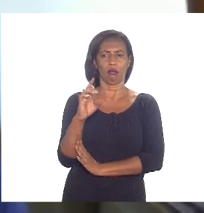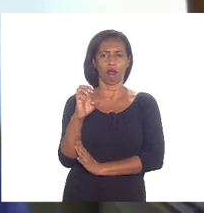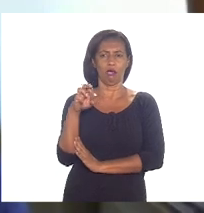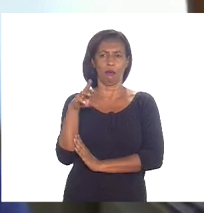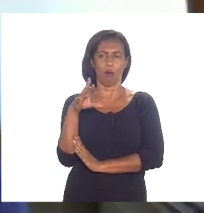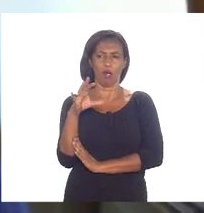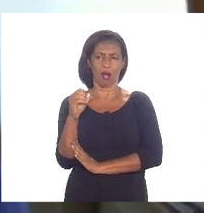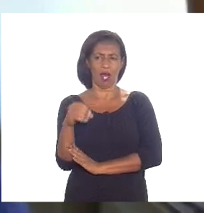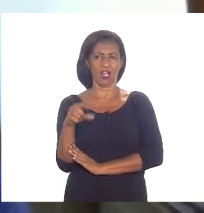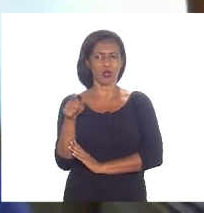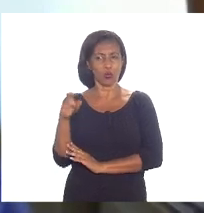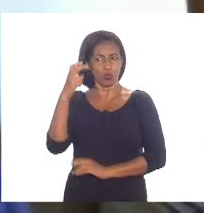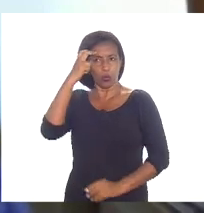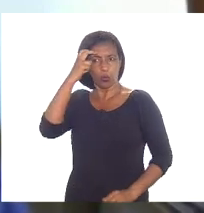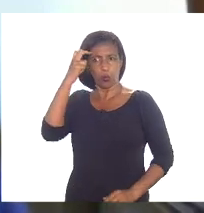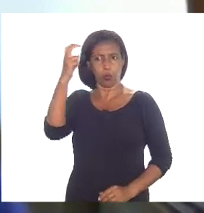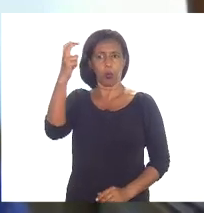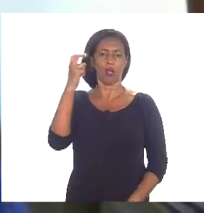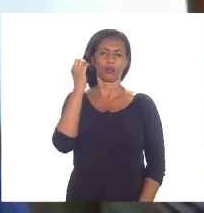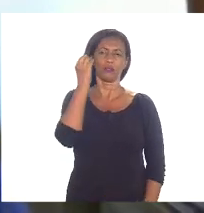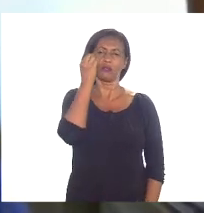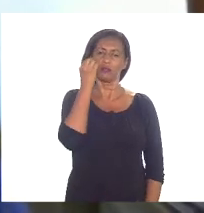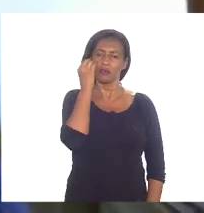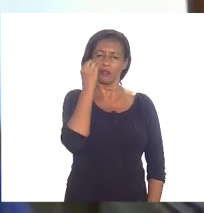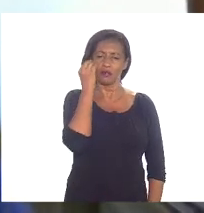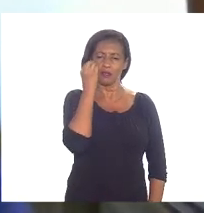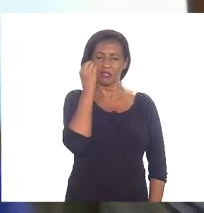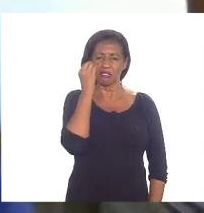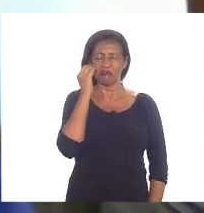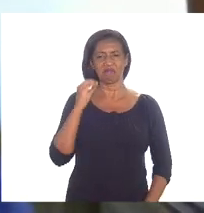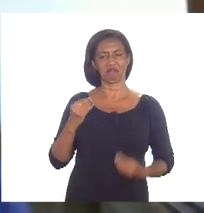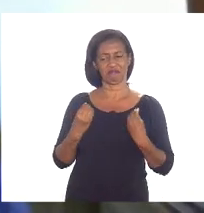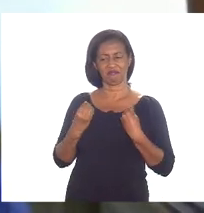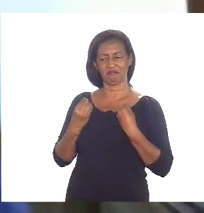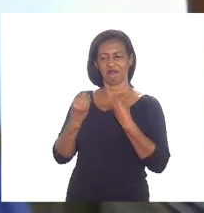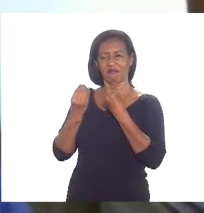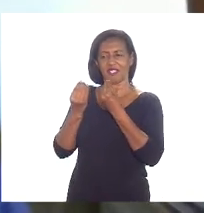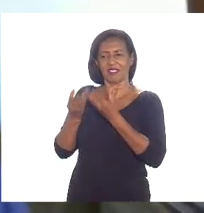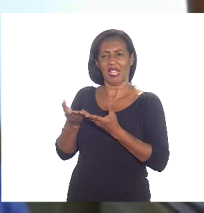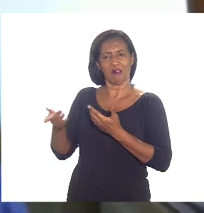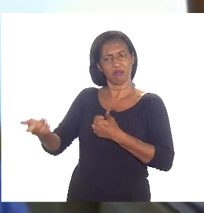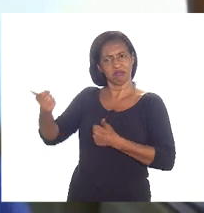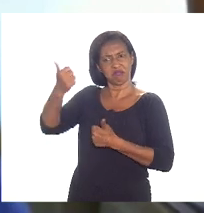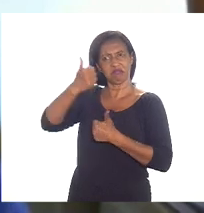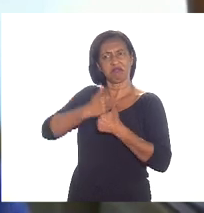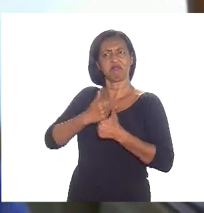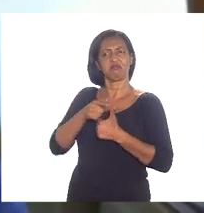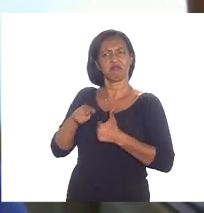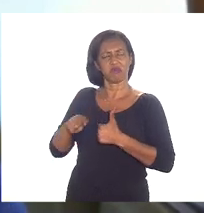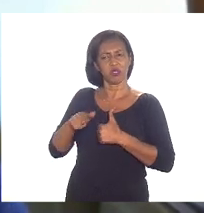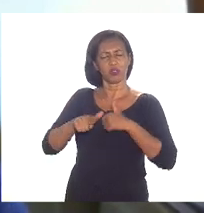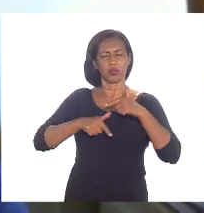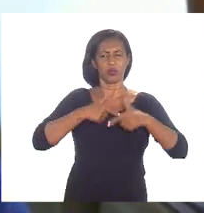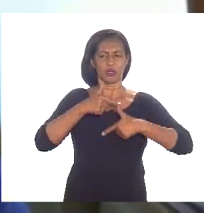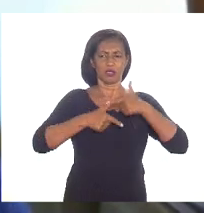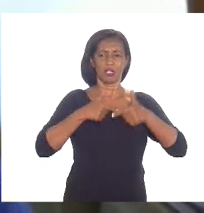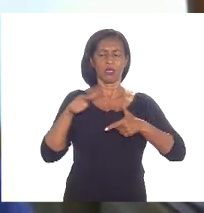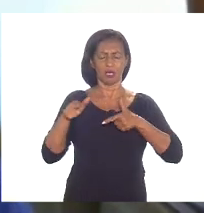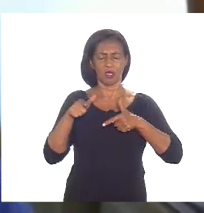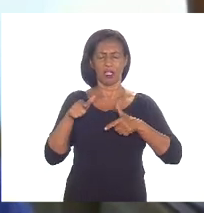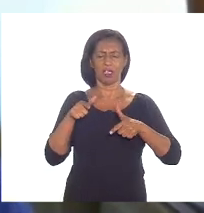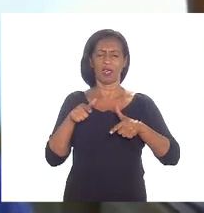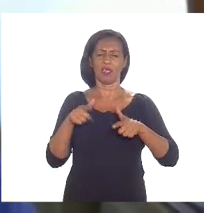seu saber e a sua experiência o credenciam para essa função. E formará